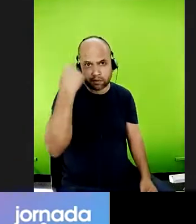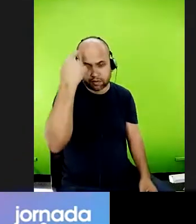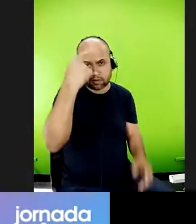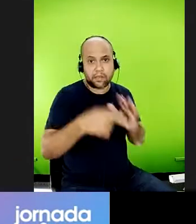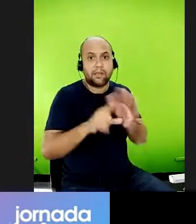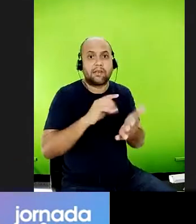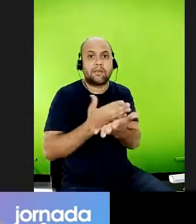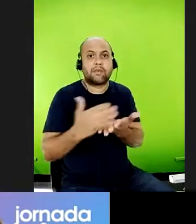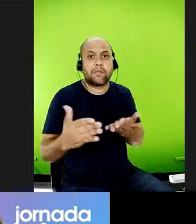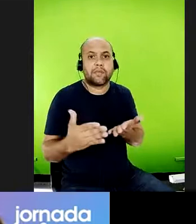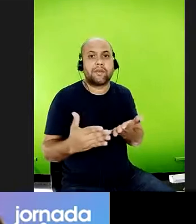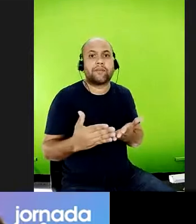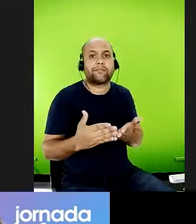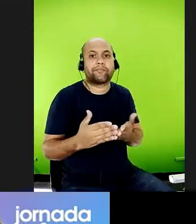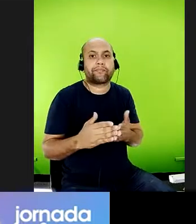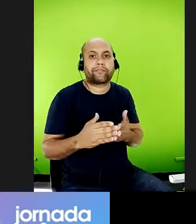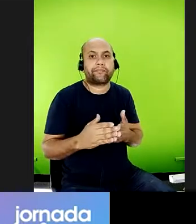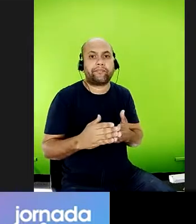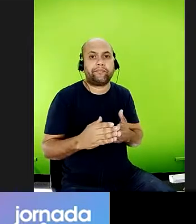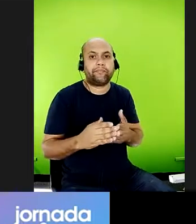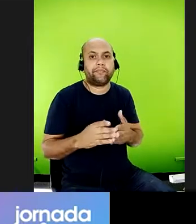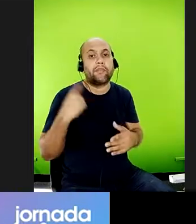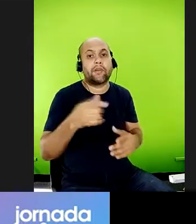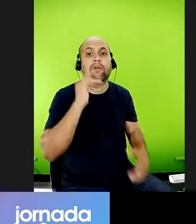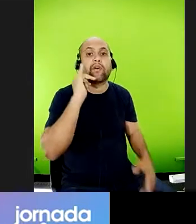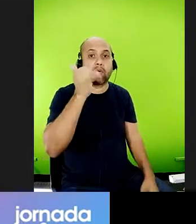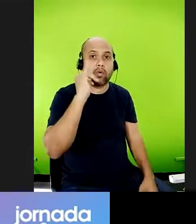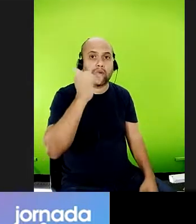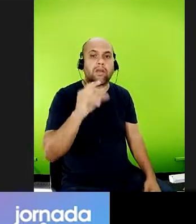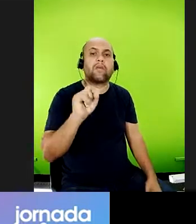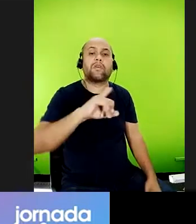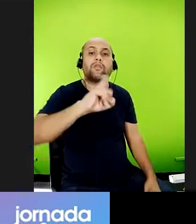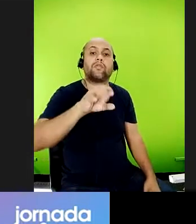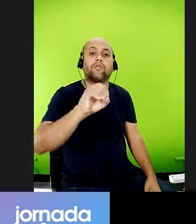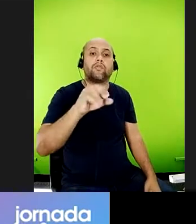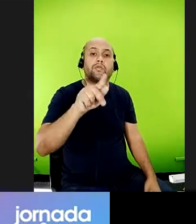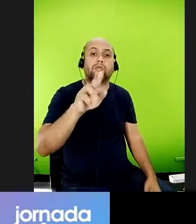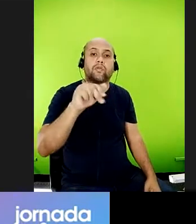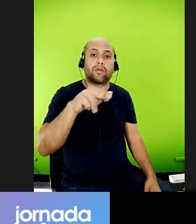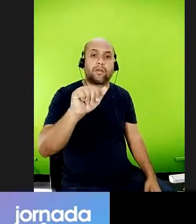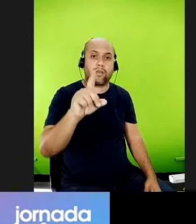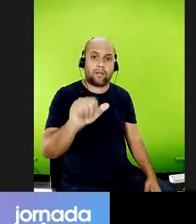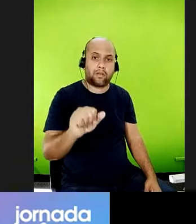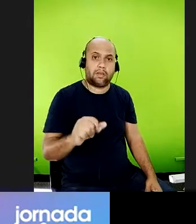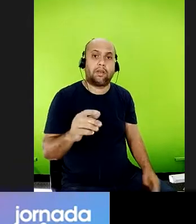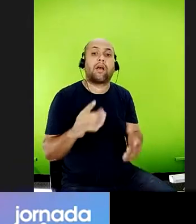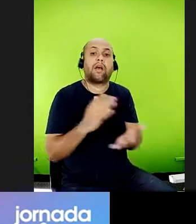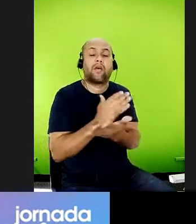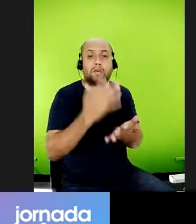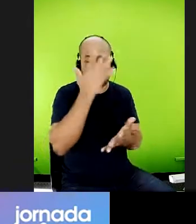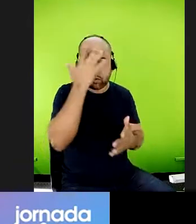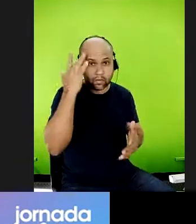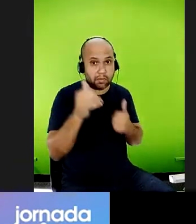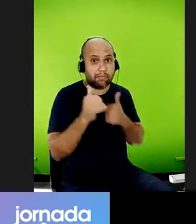comentar com Alê eu vou contar um pouquinho aqui que é o Jornada Para o Futuro algumas pessoas que estão nos acompanhando